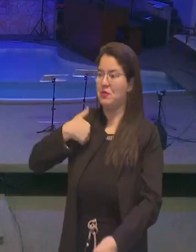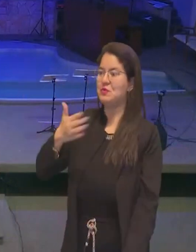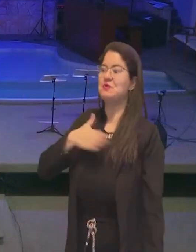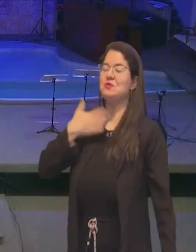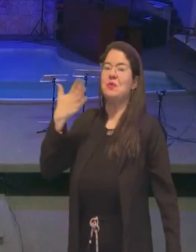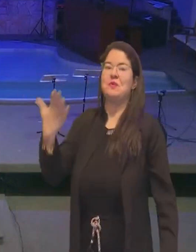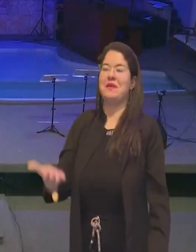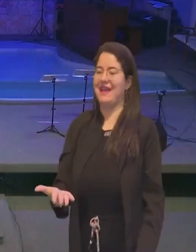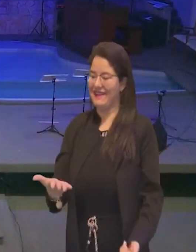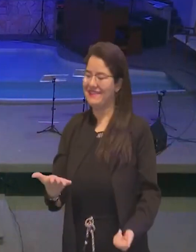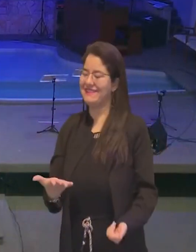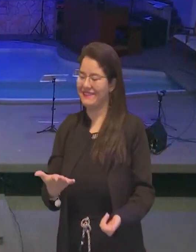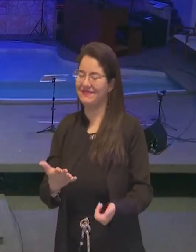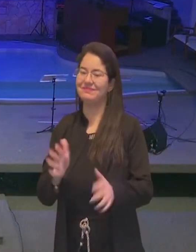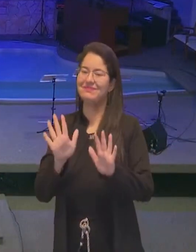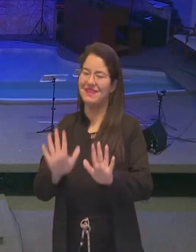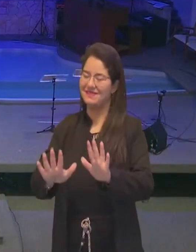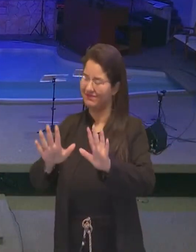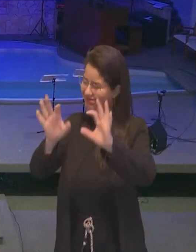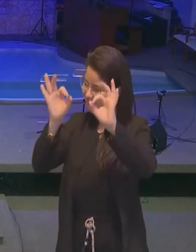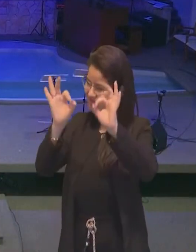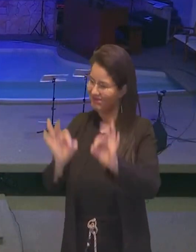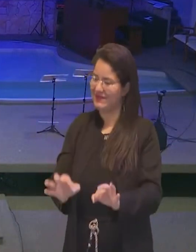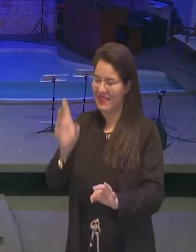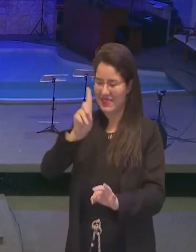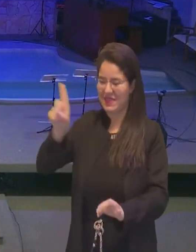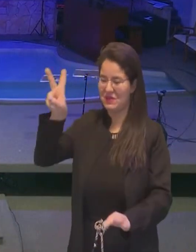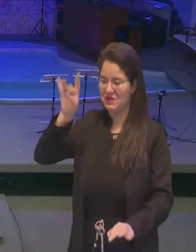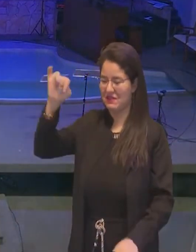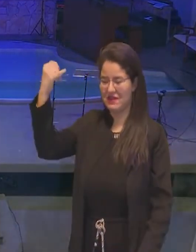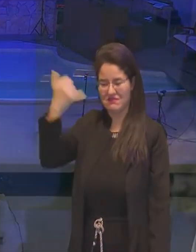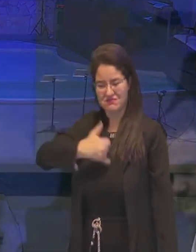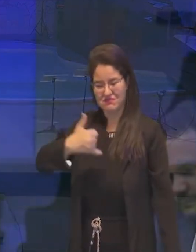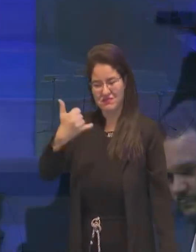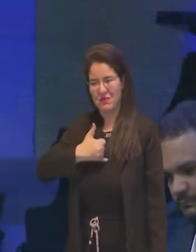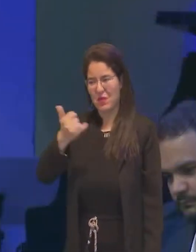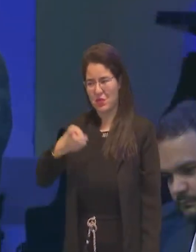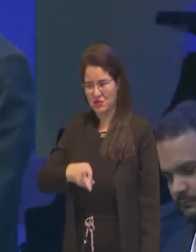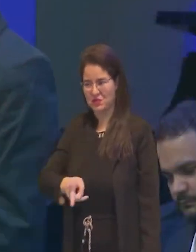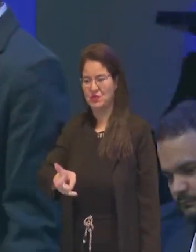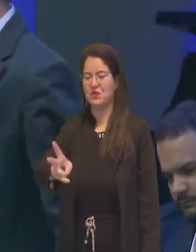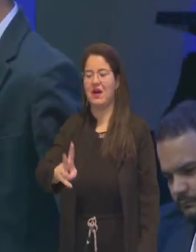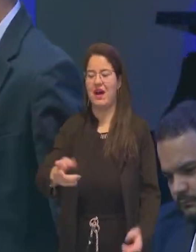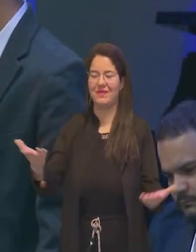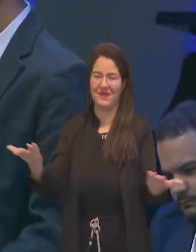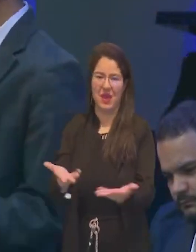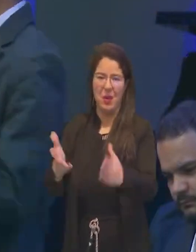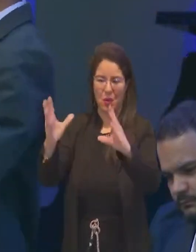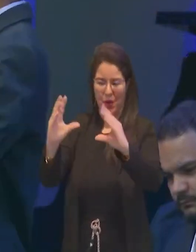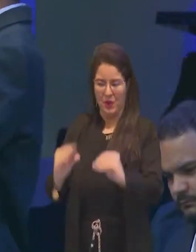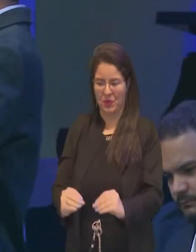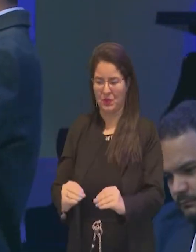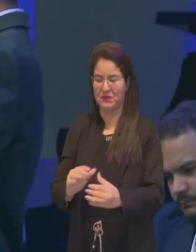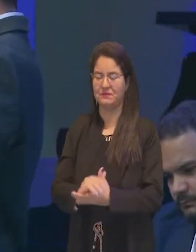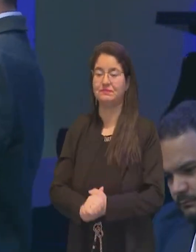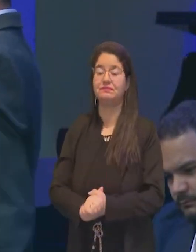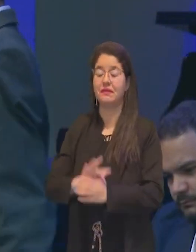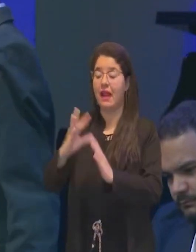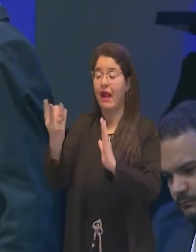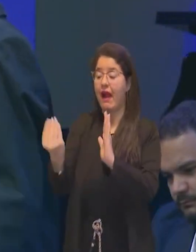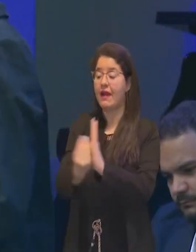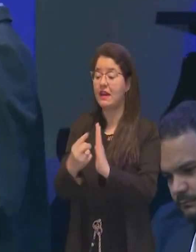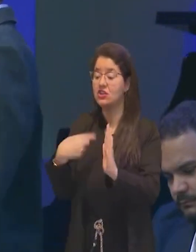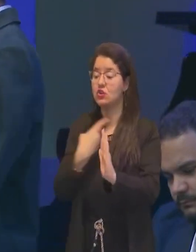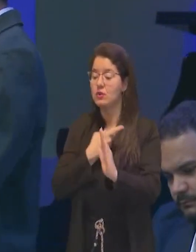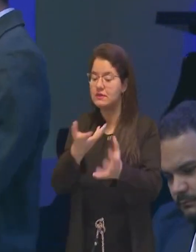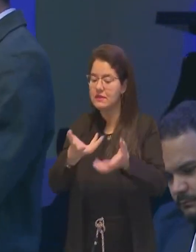tenho certeza que Deus vai continuar, falando aos nossos corações nessa noite. A igreja que queremos